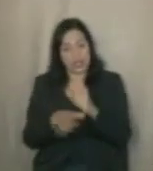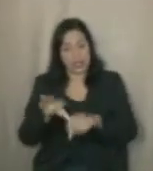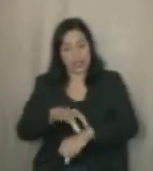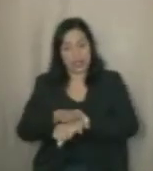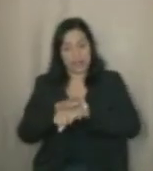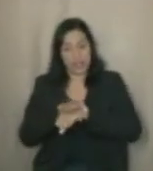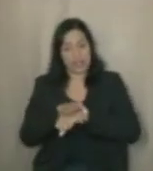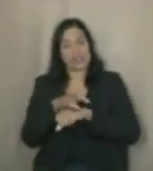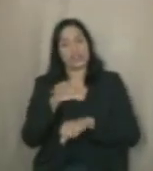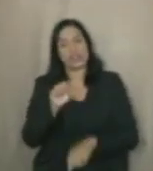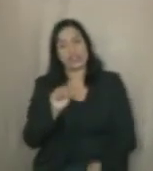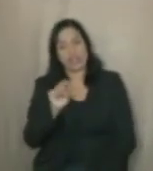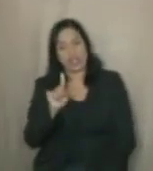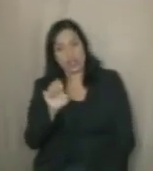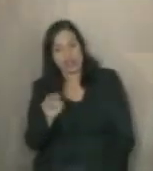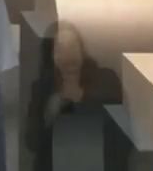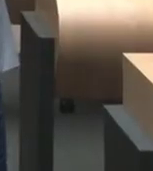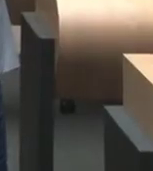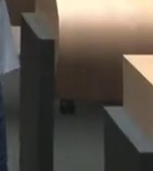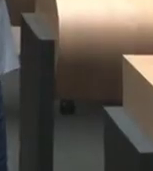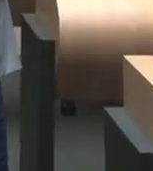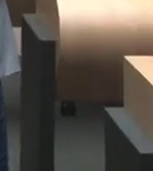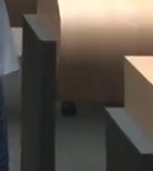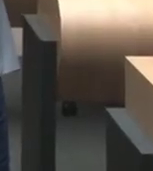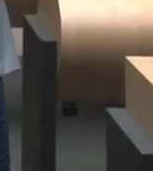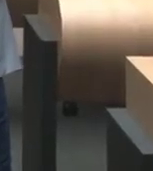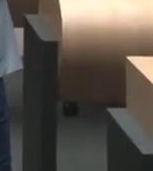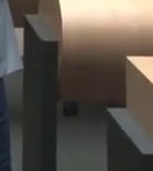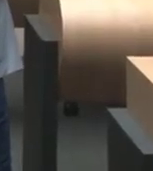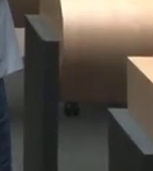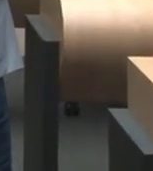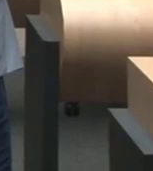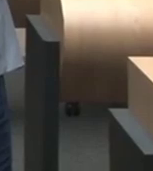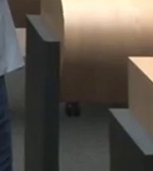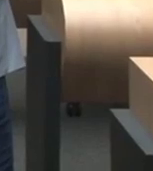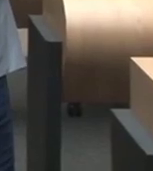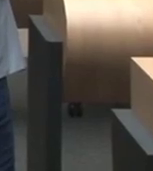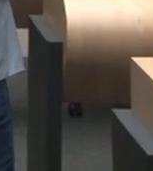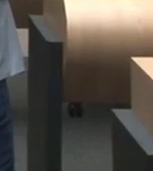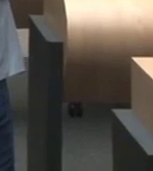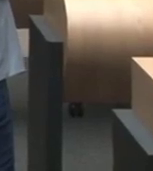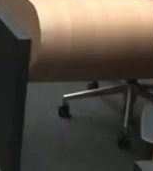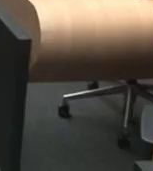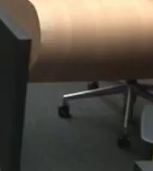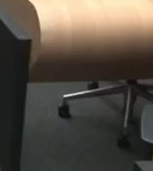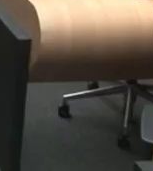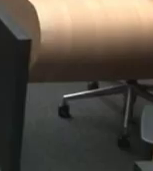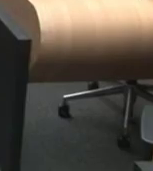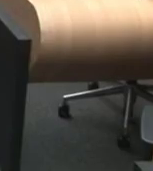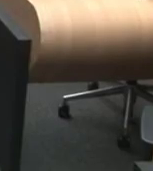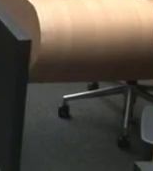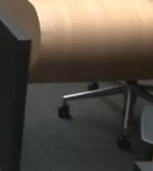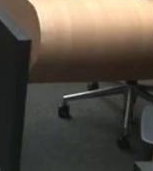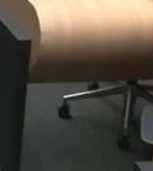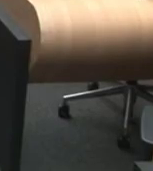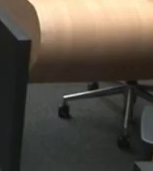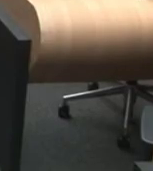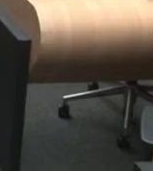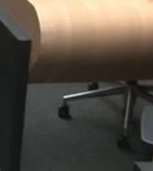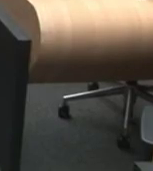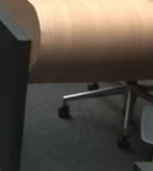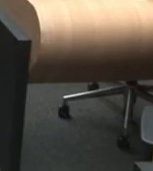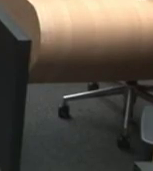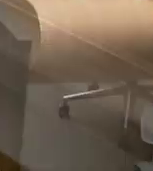nós estamos pensando nisso e naquilo o outro a vereadora Aline Mariano solicitou a parte para reforçar a importância do tema